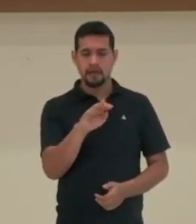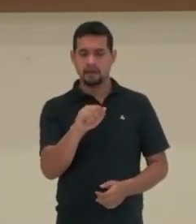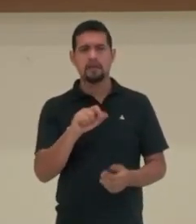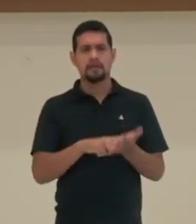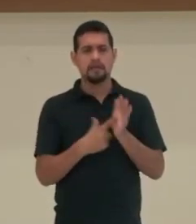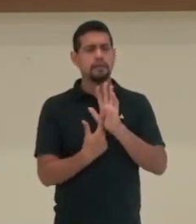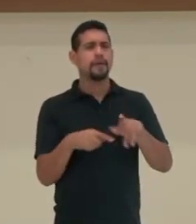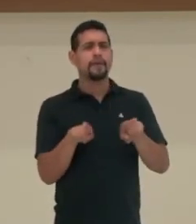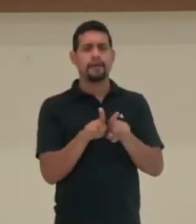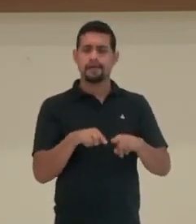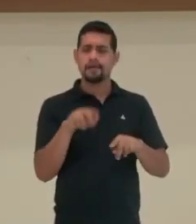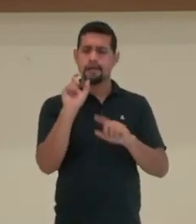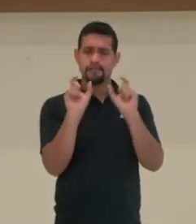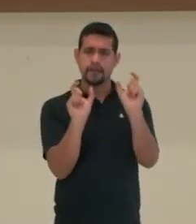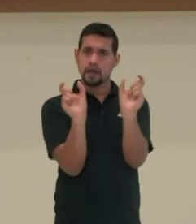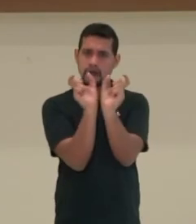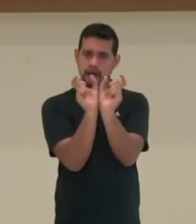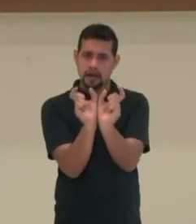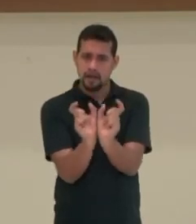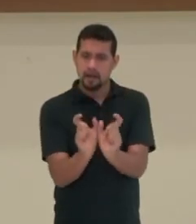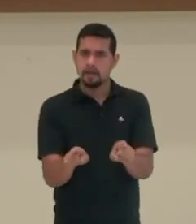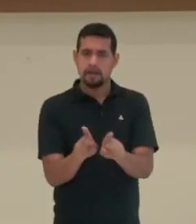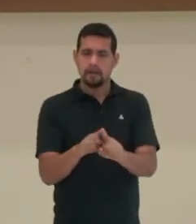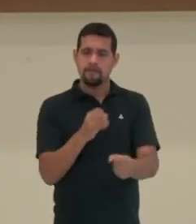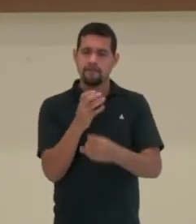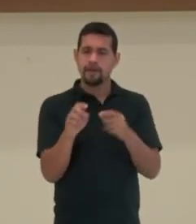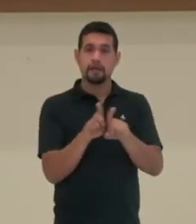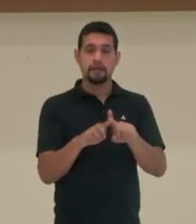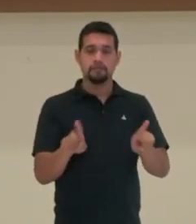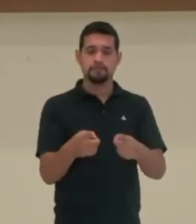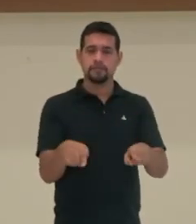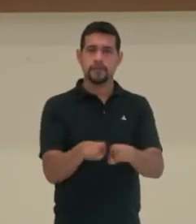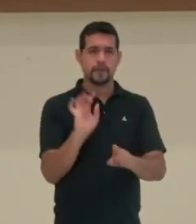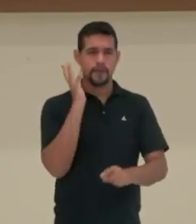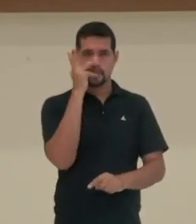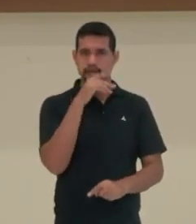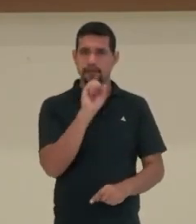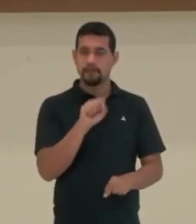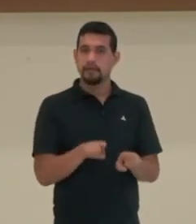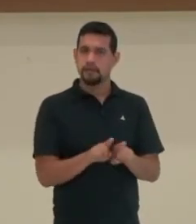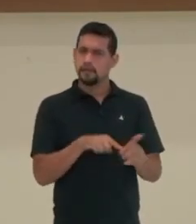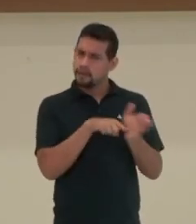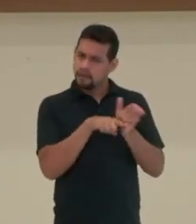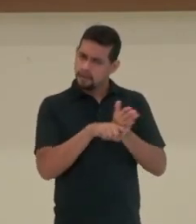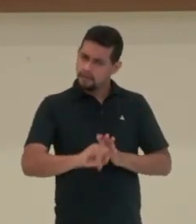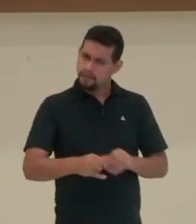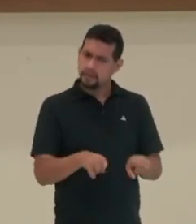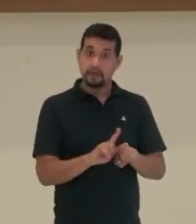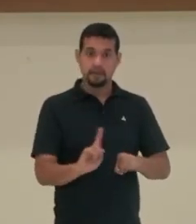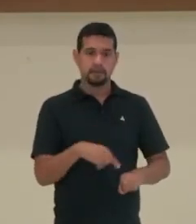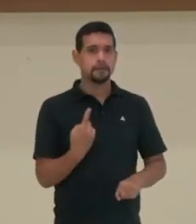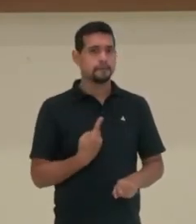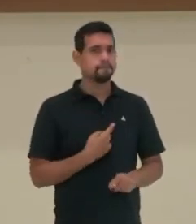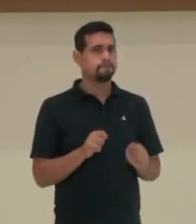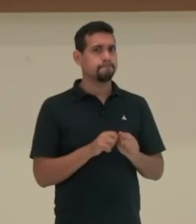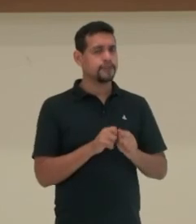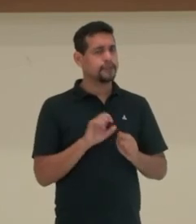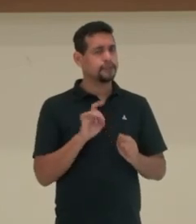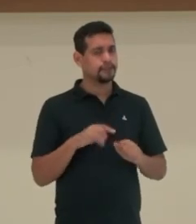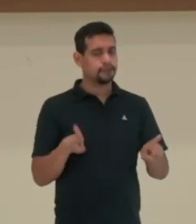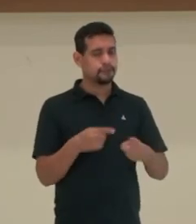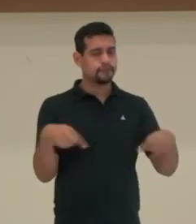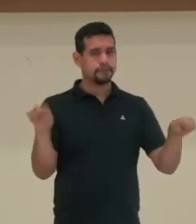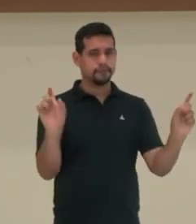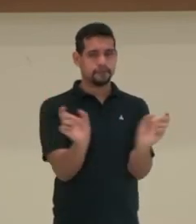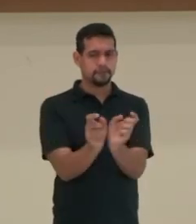repente, essa rima, esses versos, né? E com uma música muito bonita. Pesquisem, né? A gente tocou só um pequeno trechinho aqui